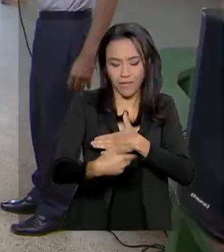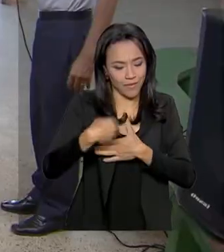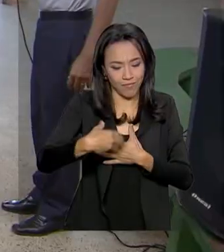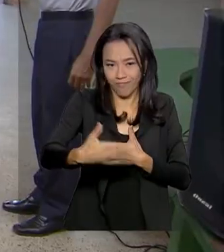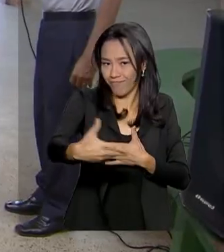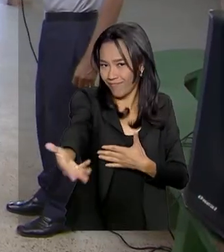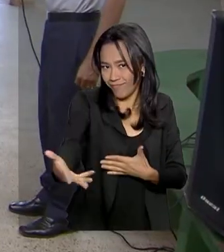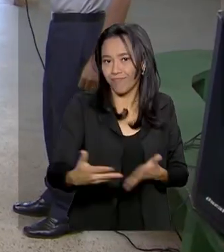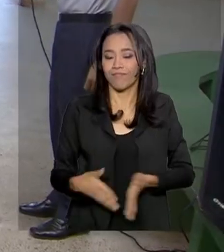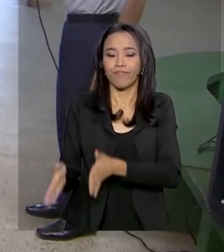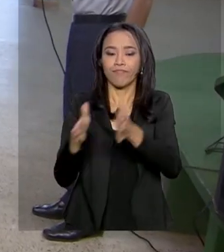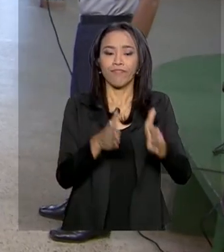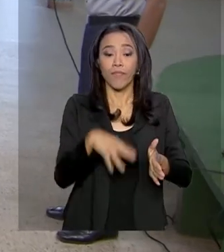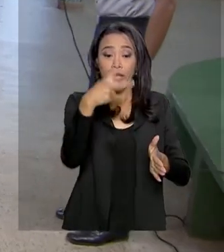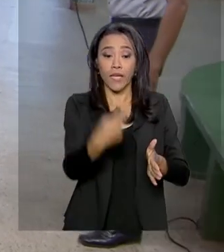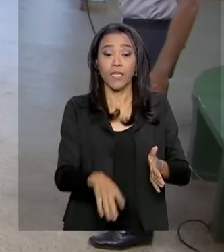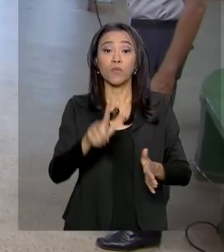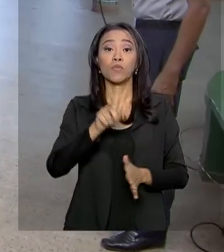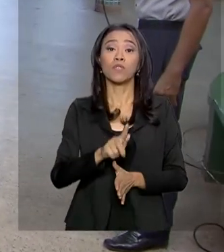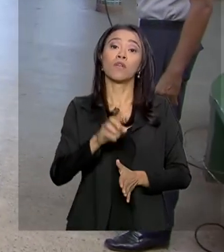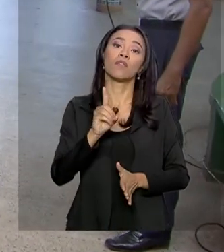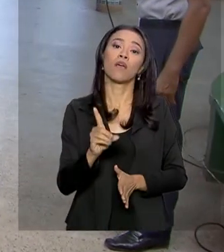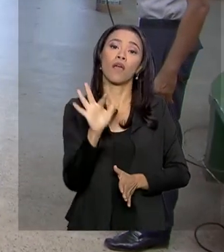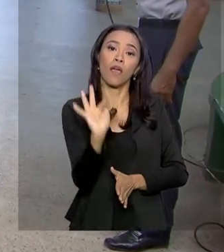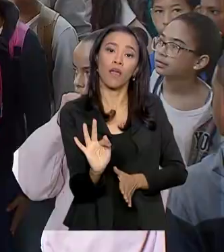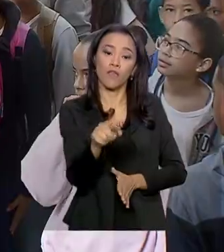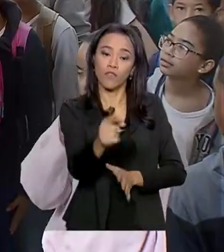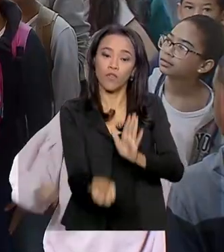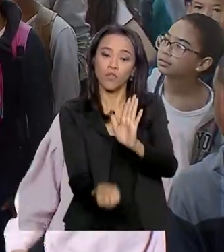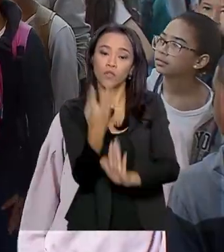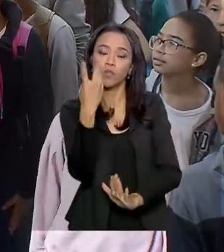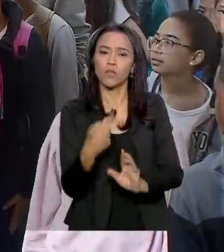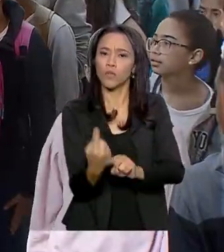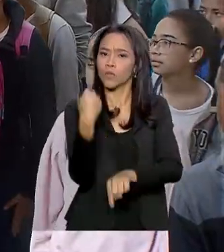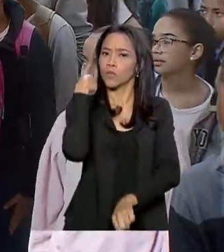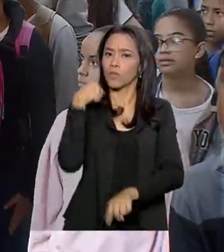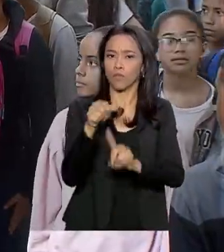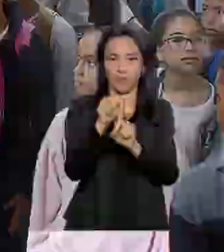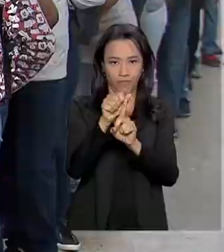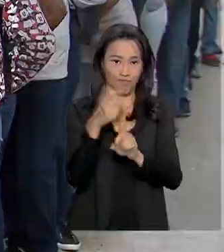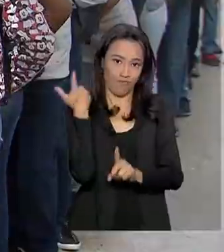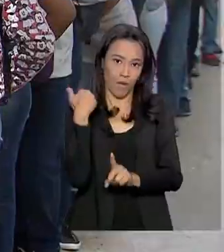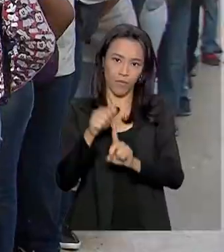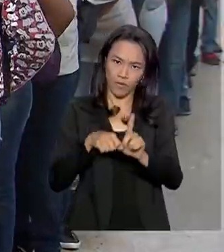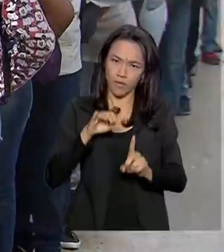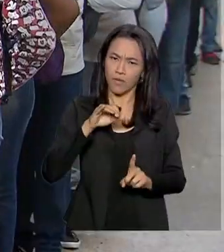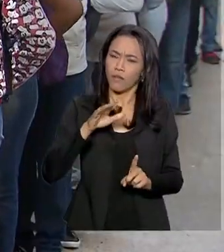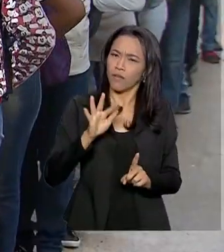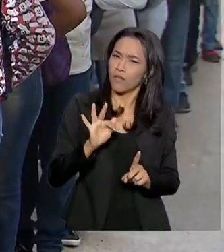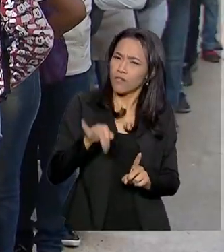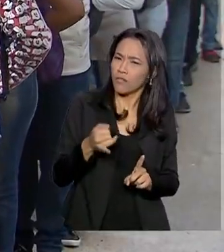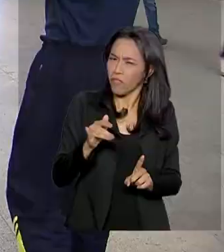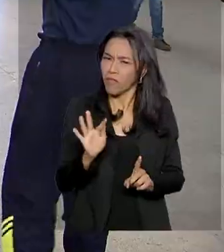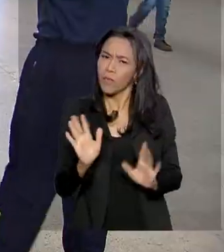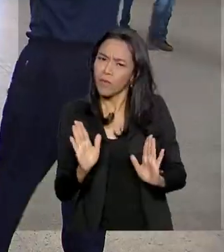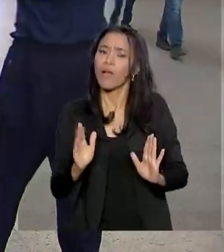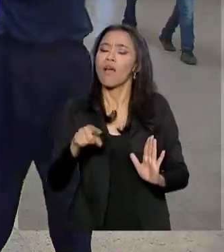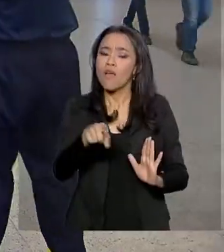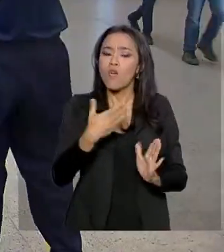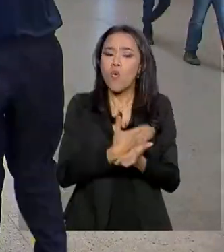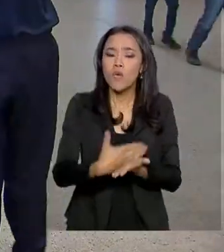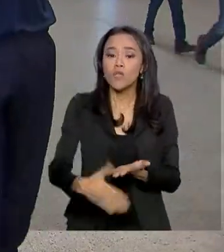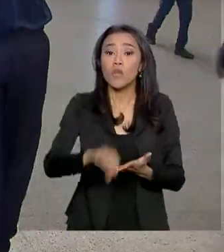No Distrito Federal, a gestão compartilhada foi implantada no início do ano letivo. Começou em quatro escolas de